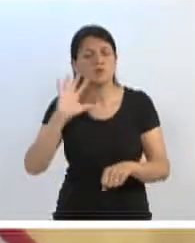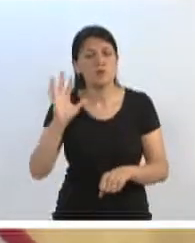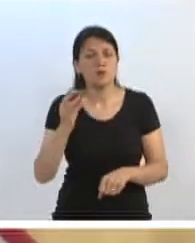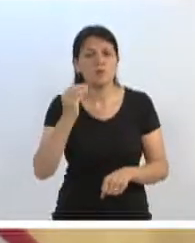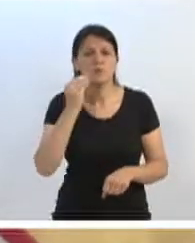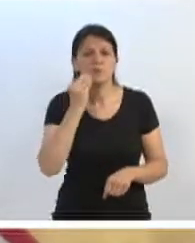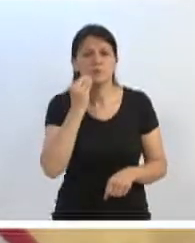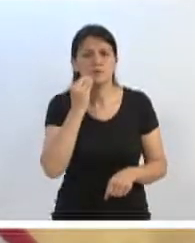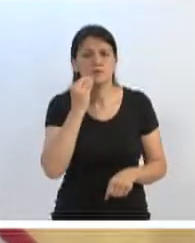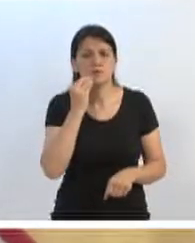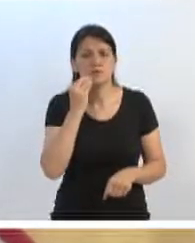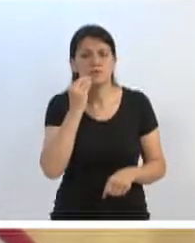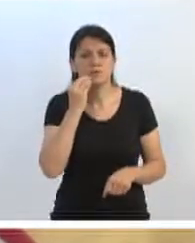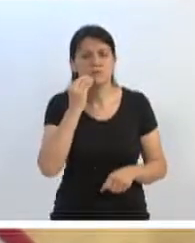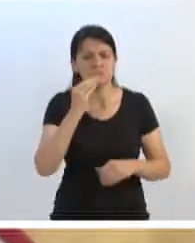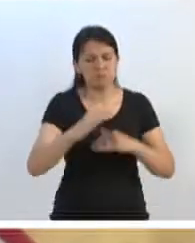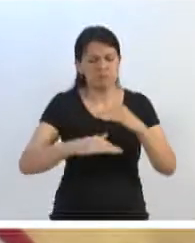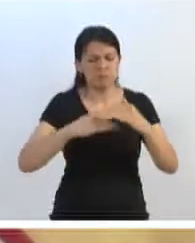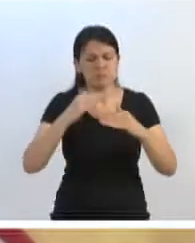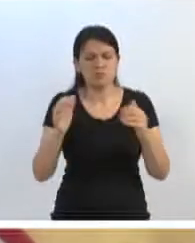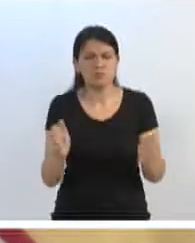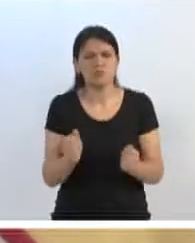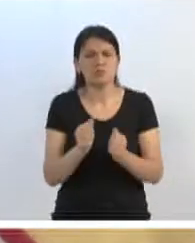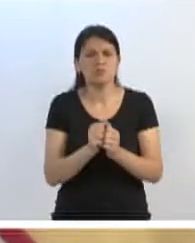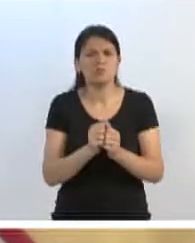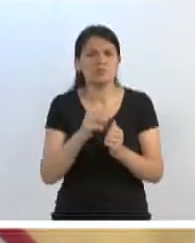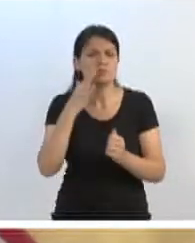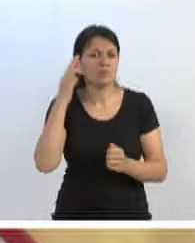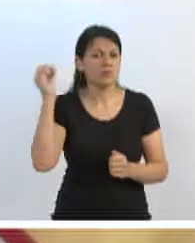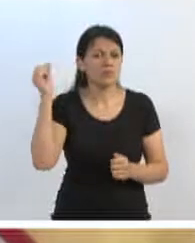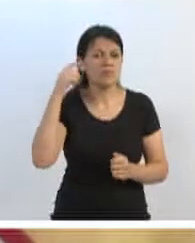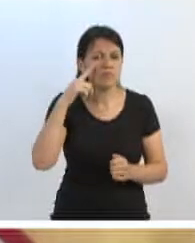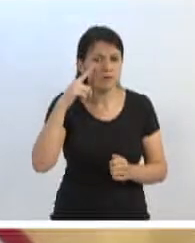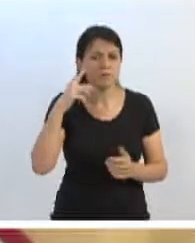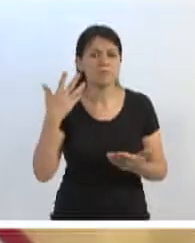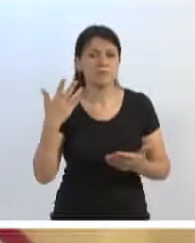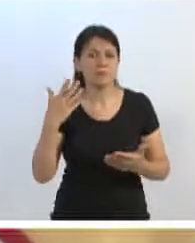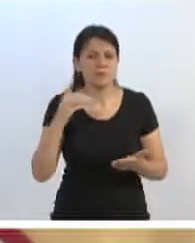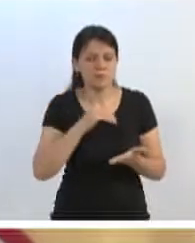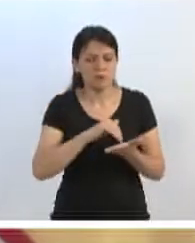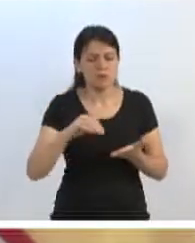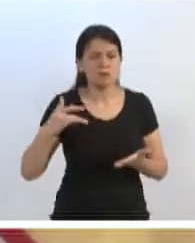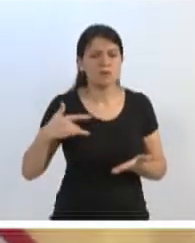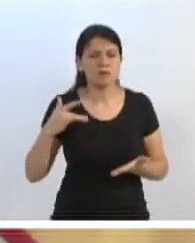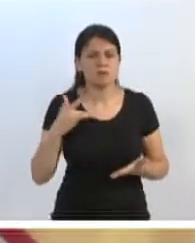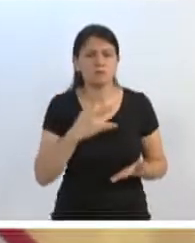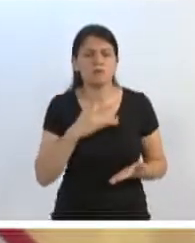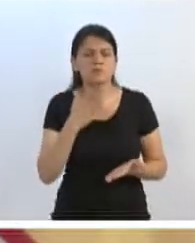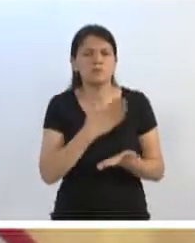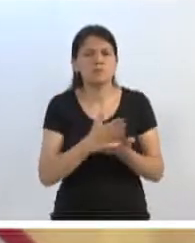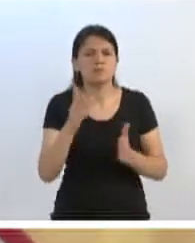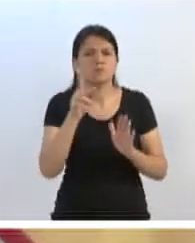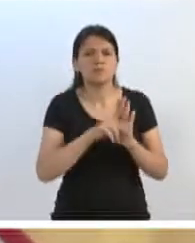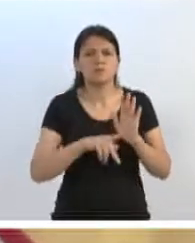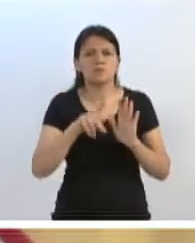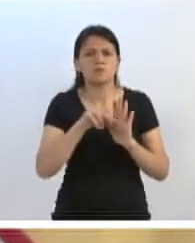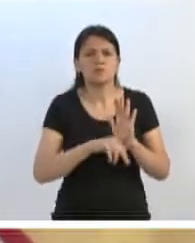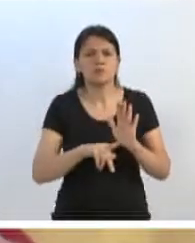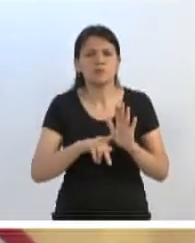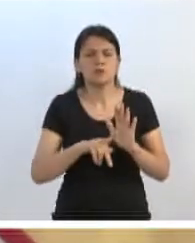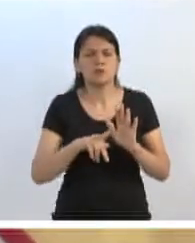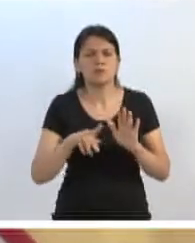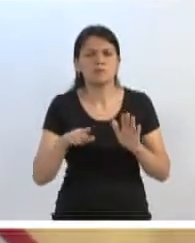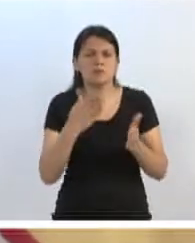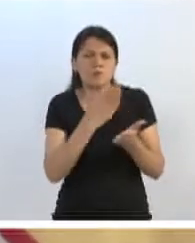de desenvolver junto com a nossa universidade junto com a furb enquanto secretário de saúde nós começamos o projeto e começamos a implantar